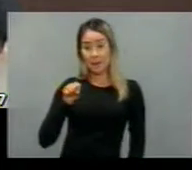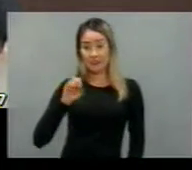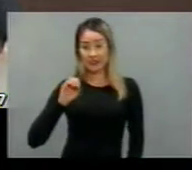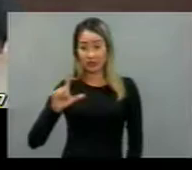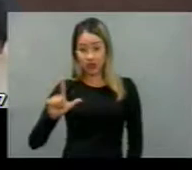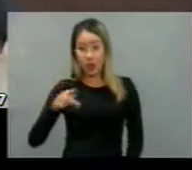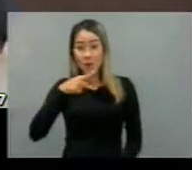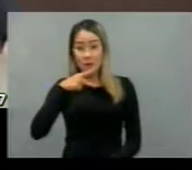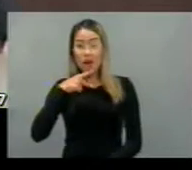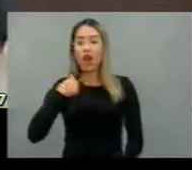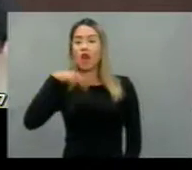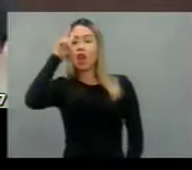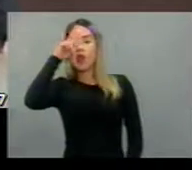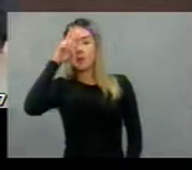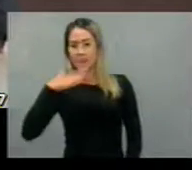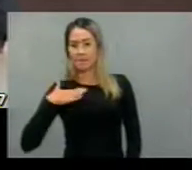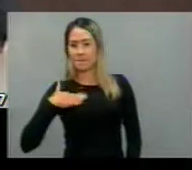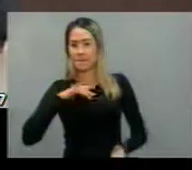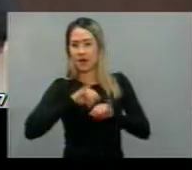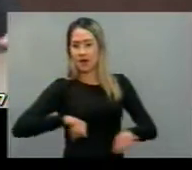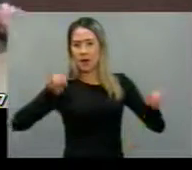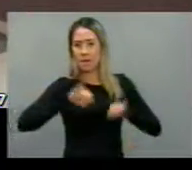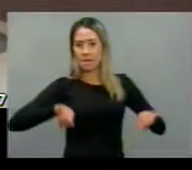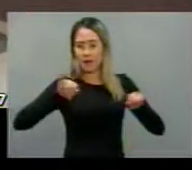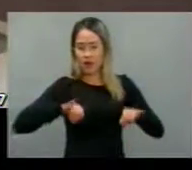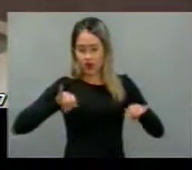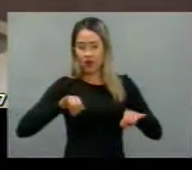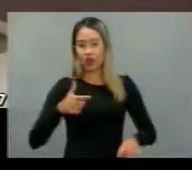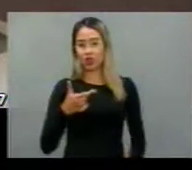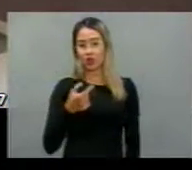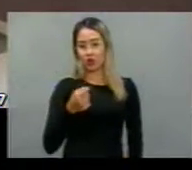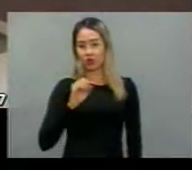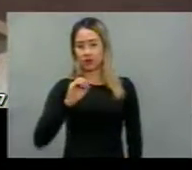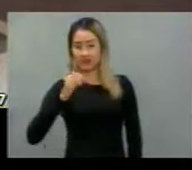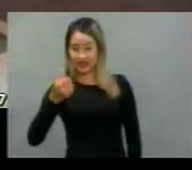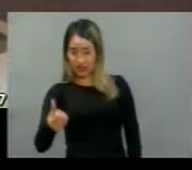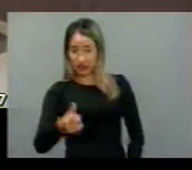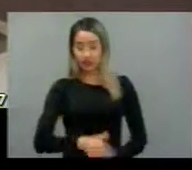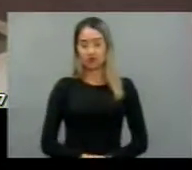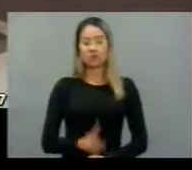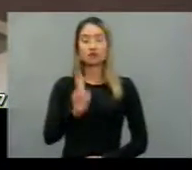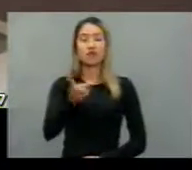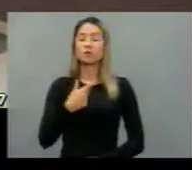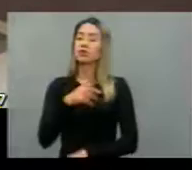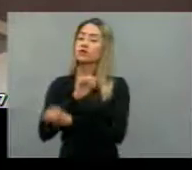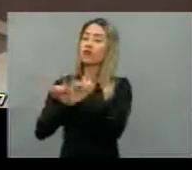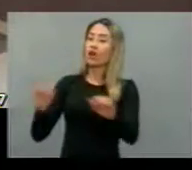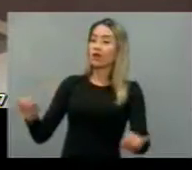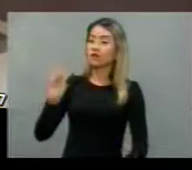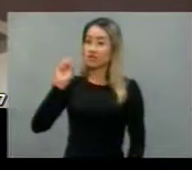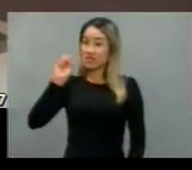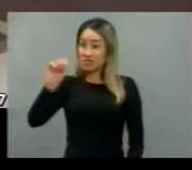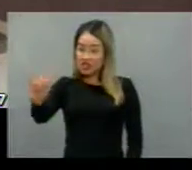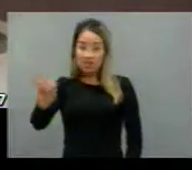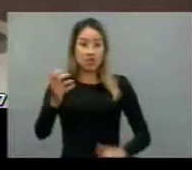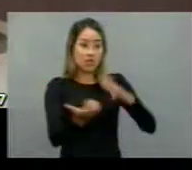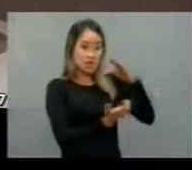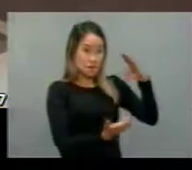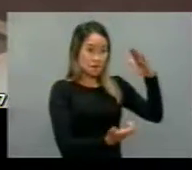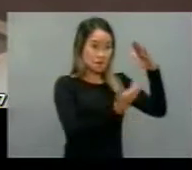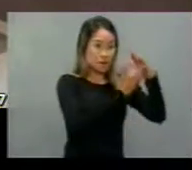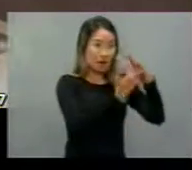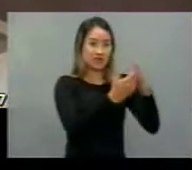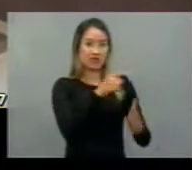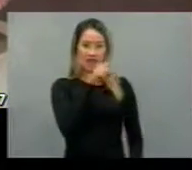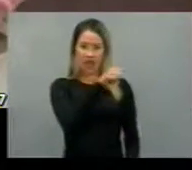a minha primeira campanha, em 2006 para governador, eu tinha um bordão. O bordão era: quem paga a banda escolhe a música. Com